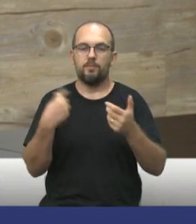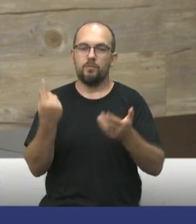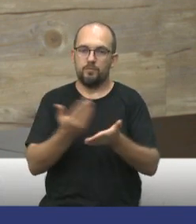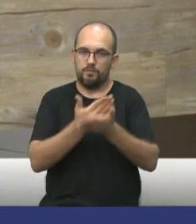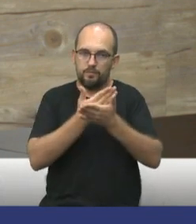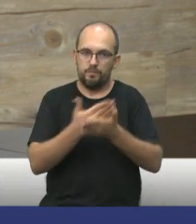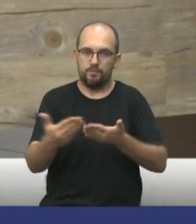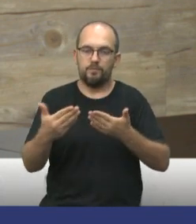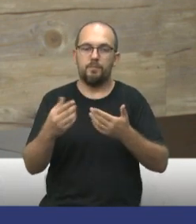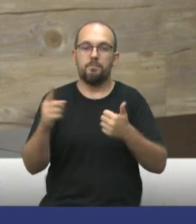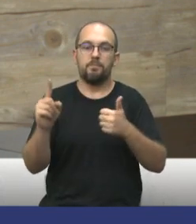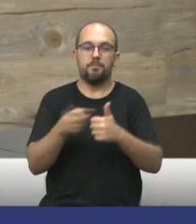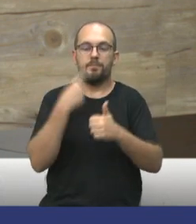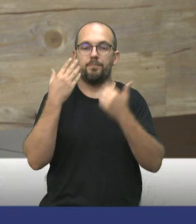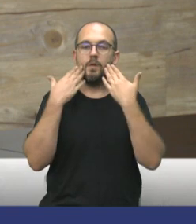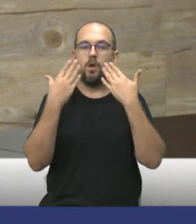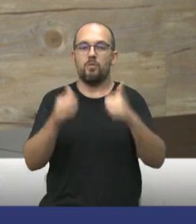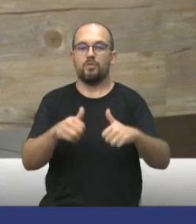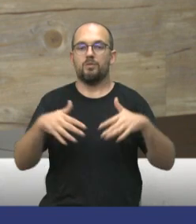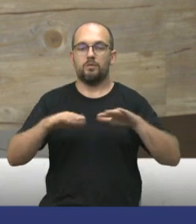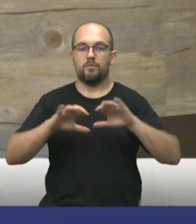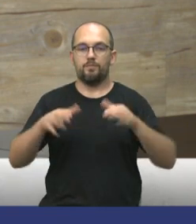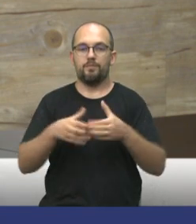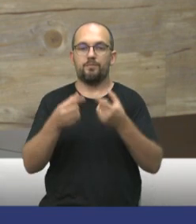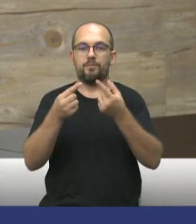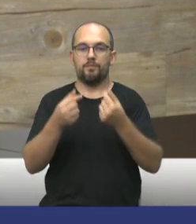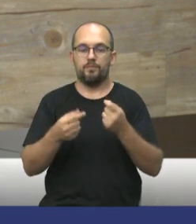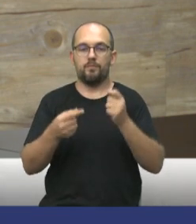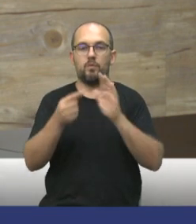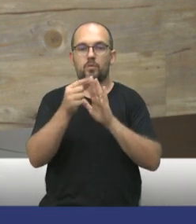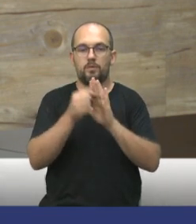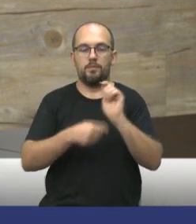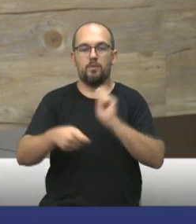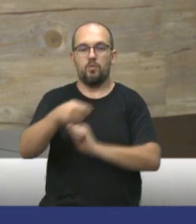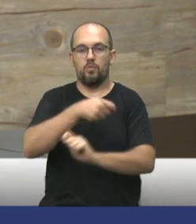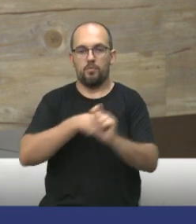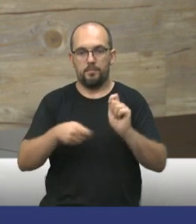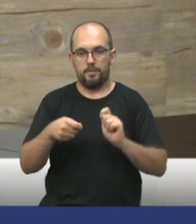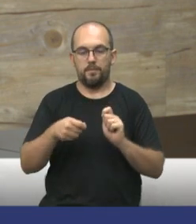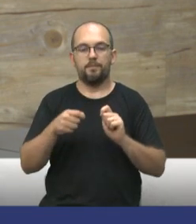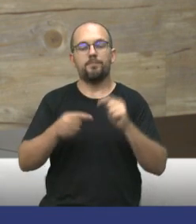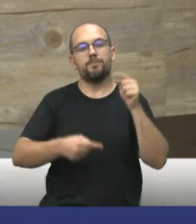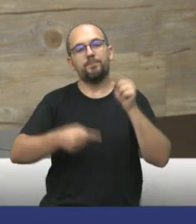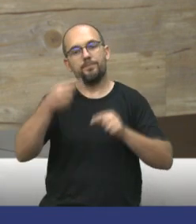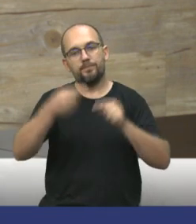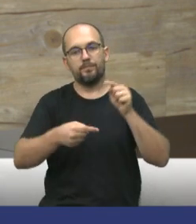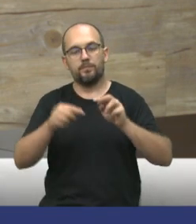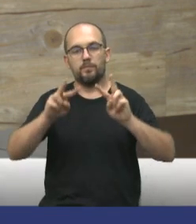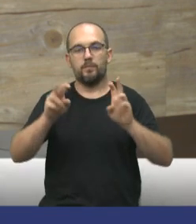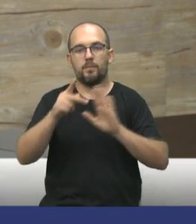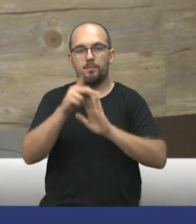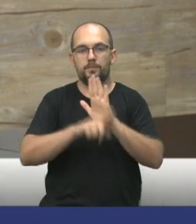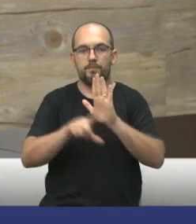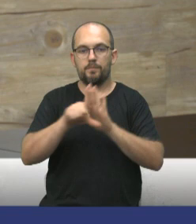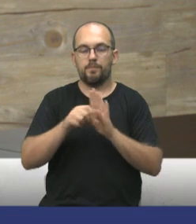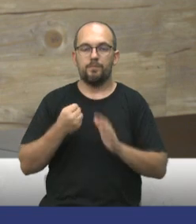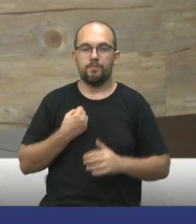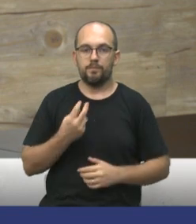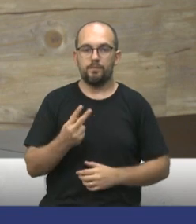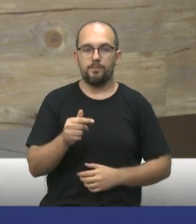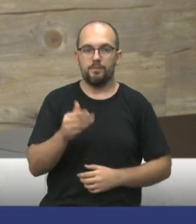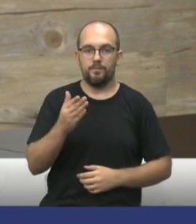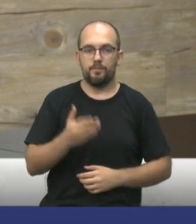início à primeira audiência pública da Comissão de Finanças, Orçamento e Economia para discutir o projeto de lei número